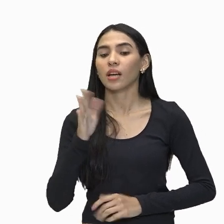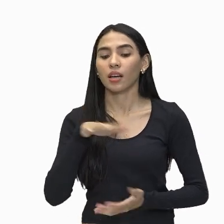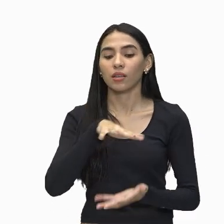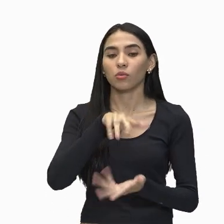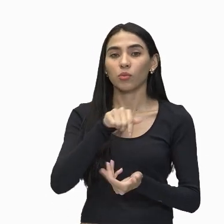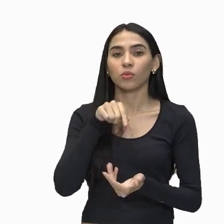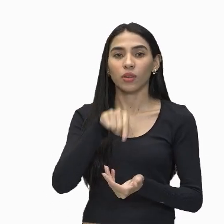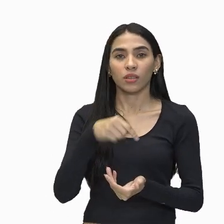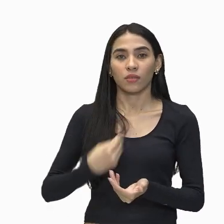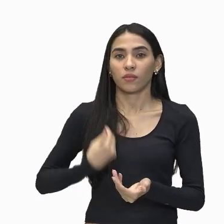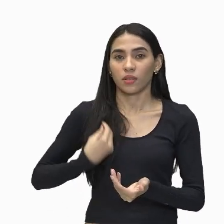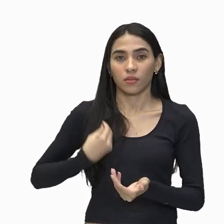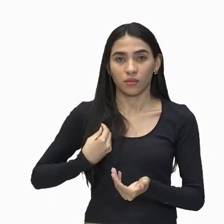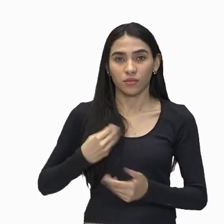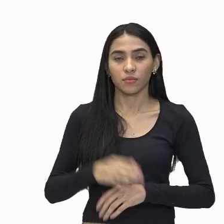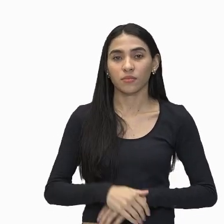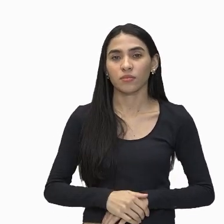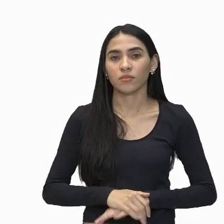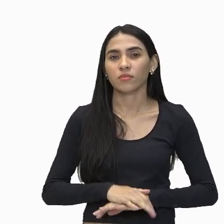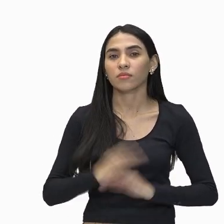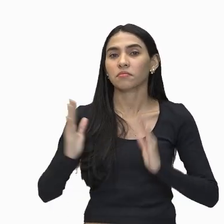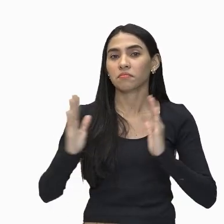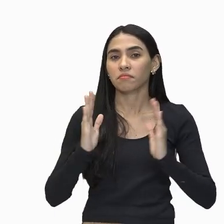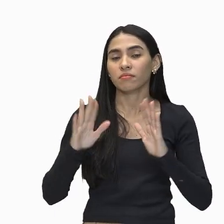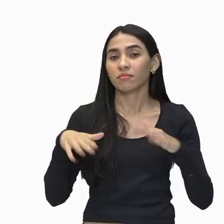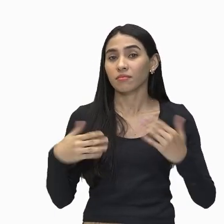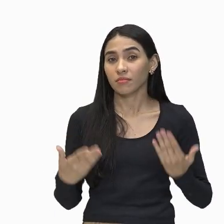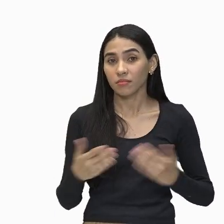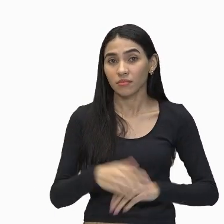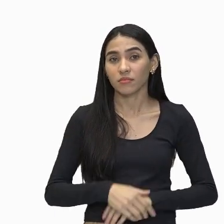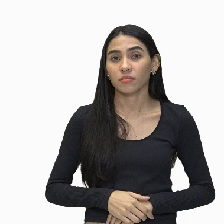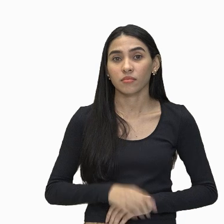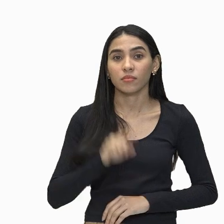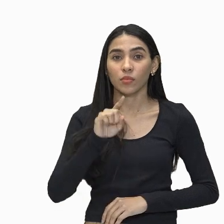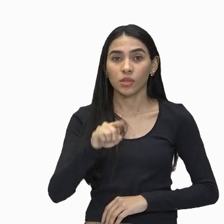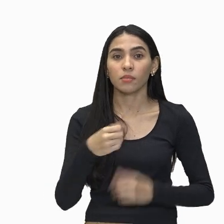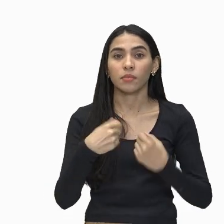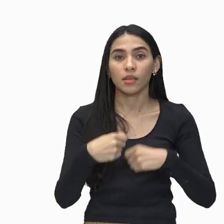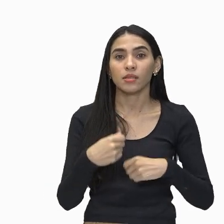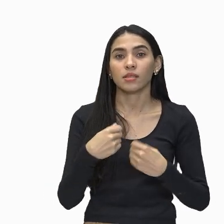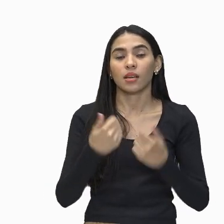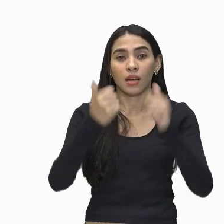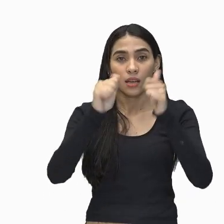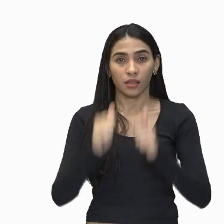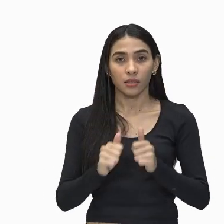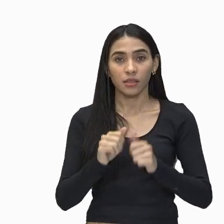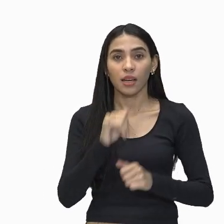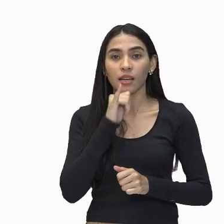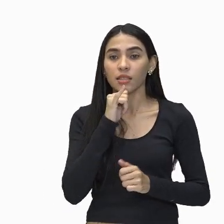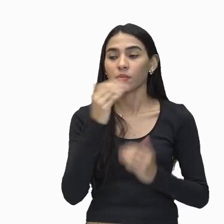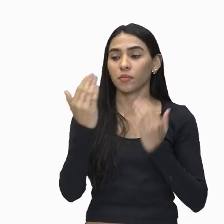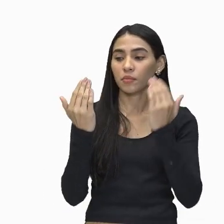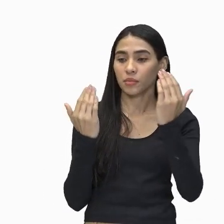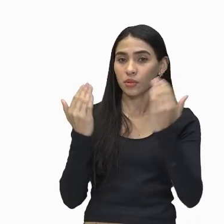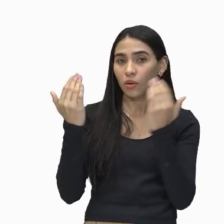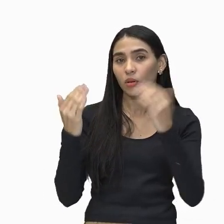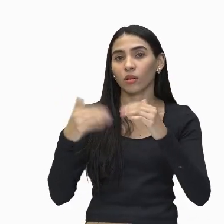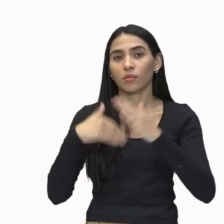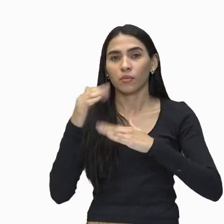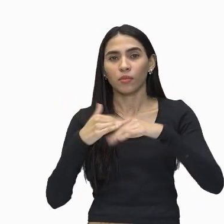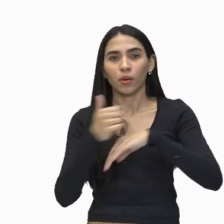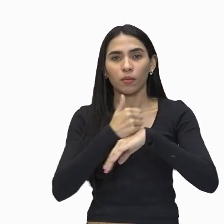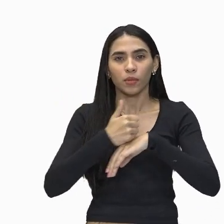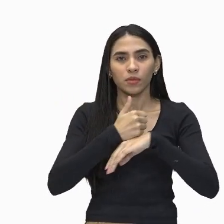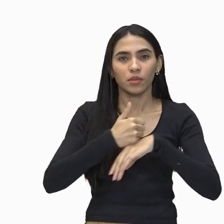aí. Que momento é esse? Né? Aí vocês têm que falar aí com os psicólogos, os psiquiatras, qual é aquele